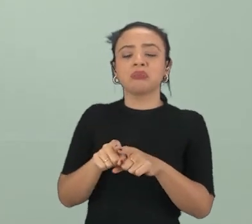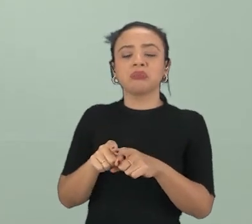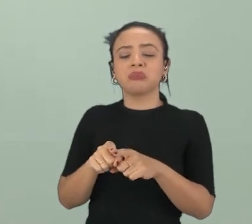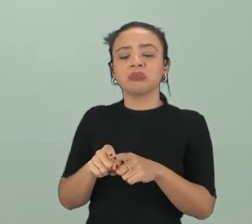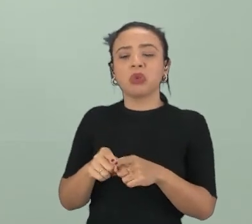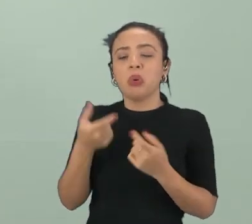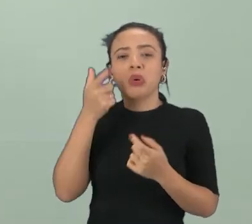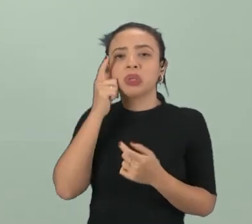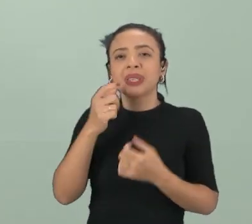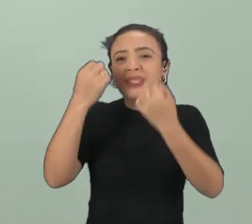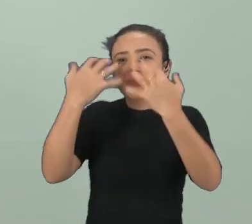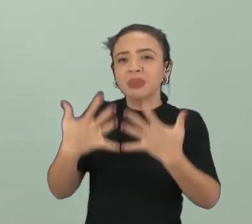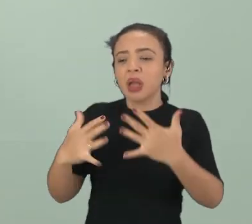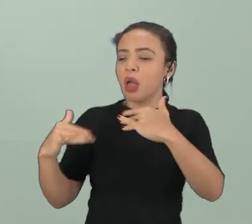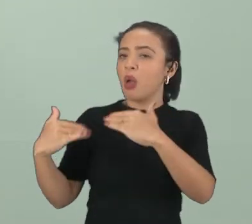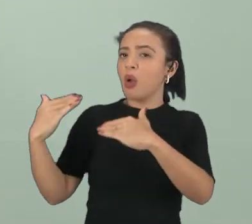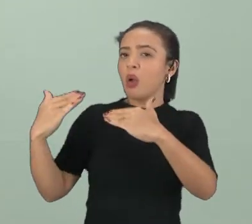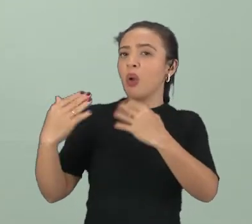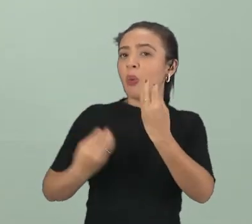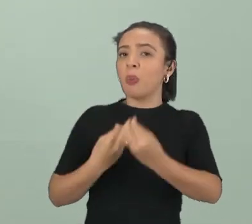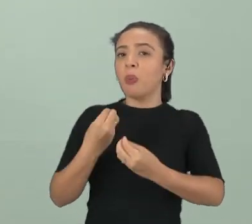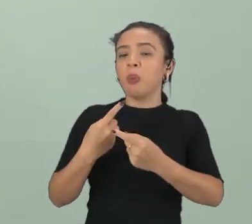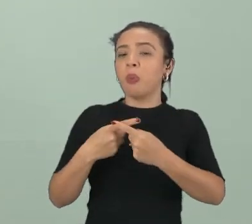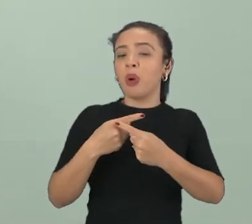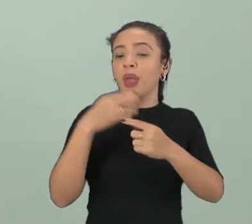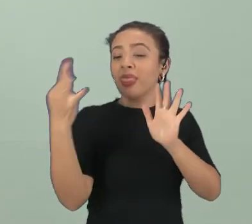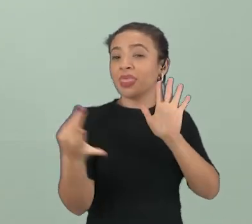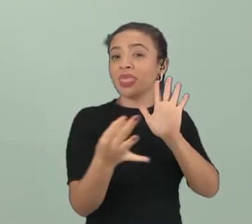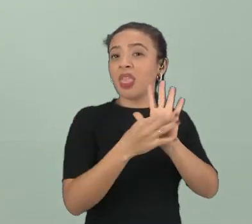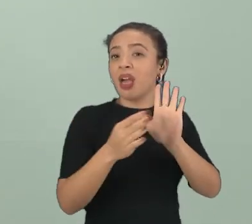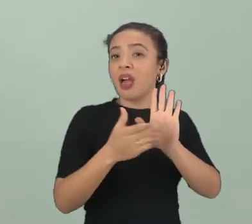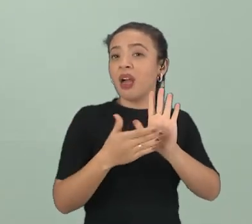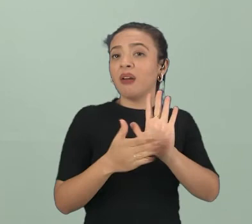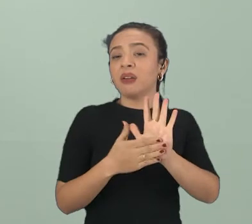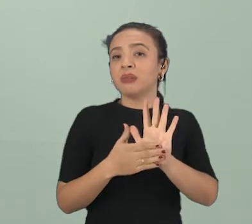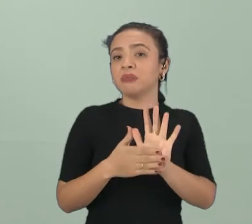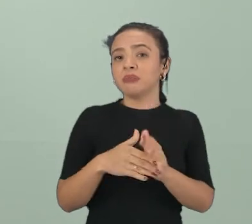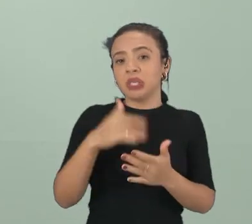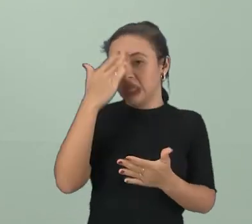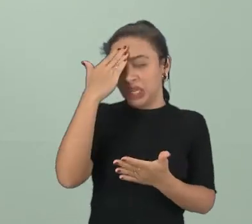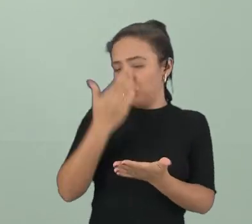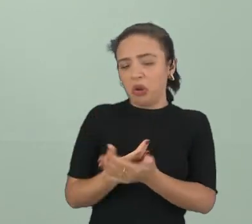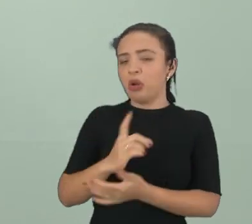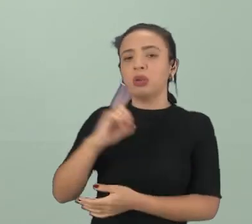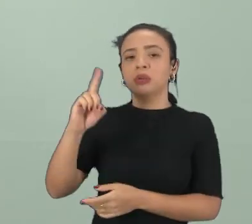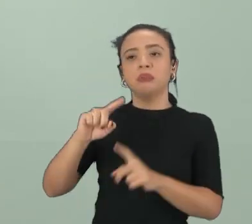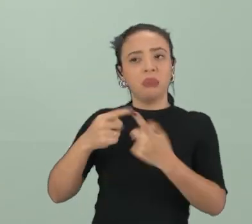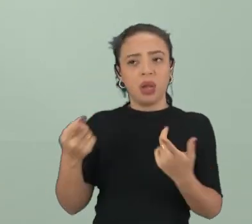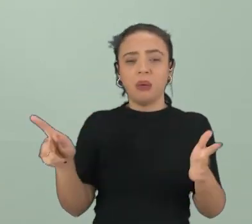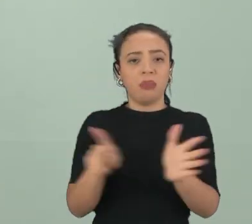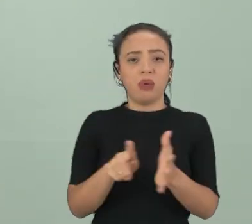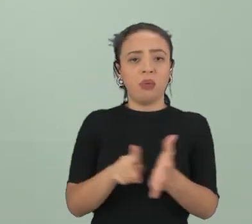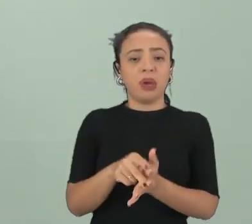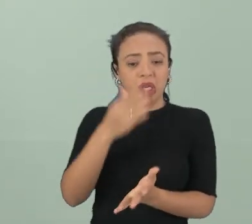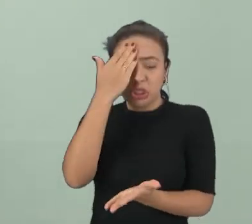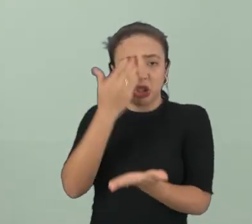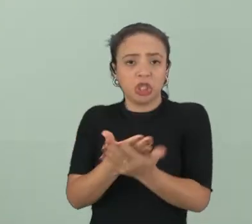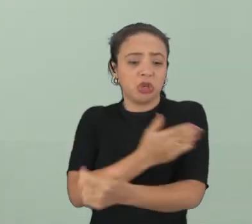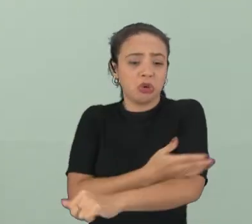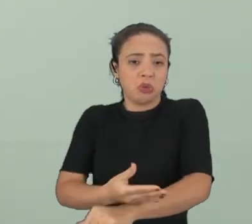capacidade intelectual desenvolver uma argumentação elaborada para isso mas ela tem isso como Filosofia de vida